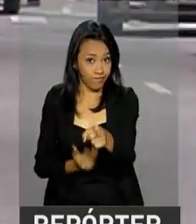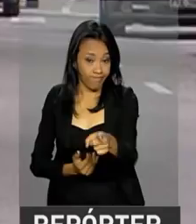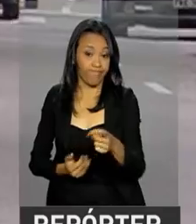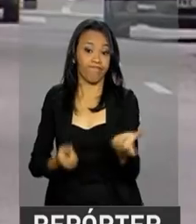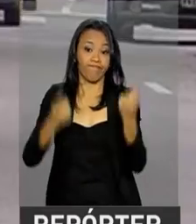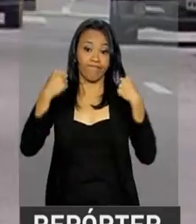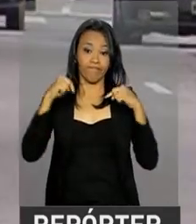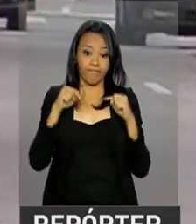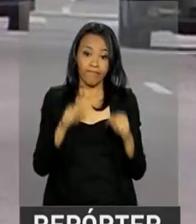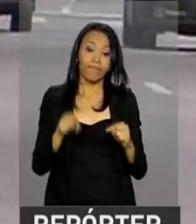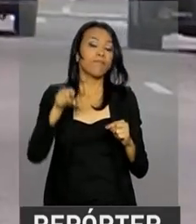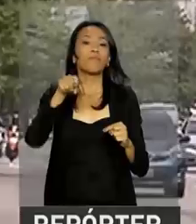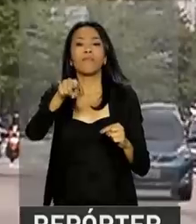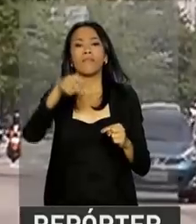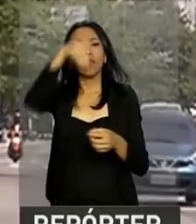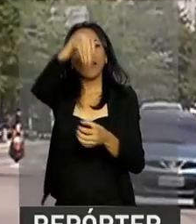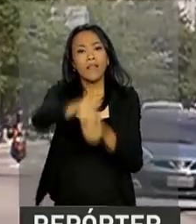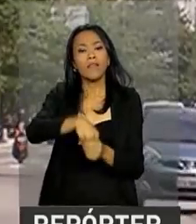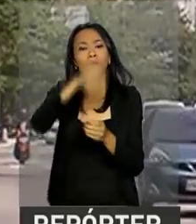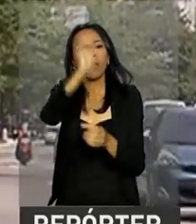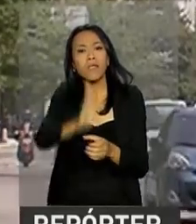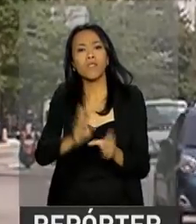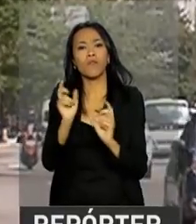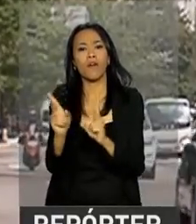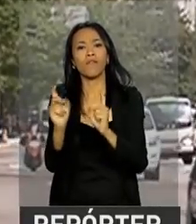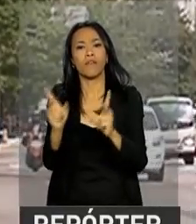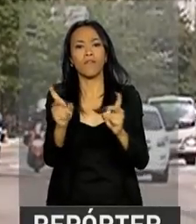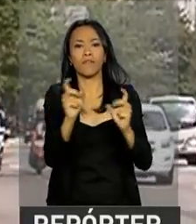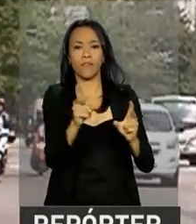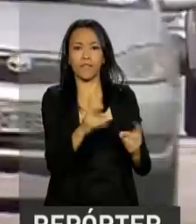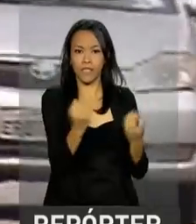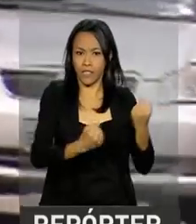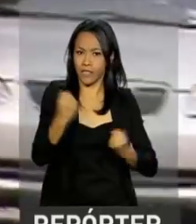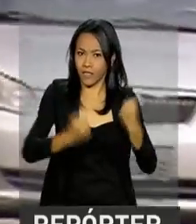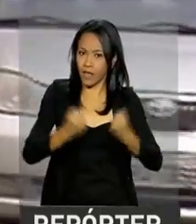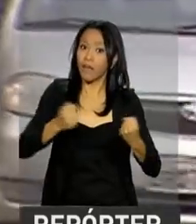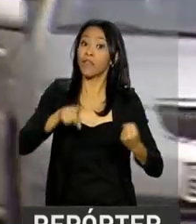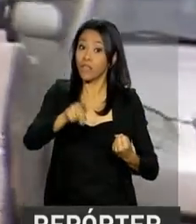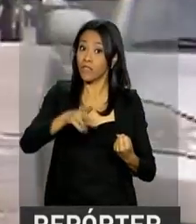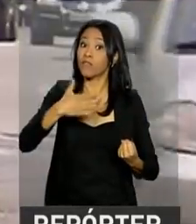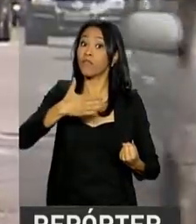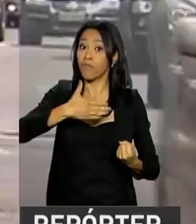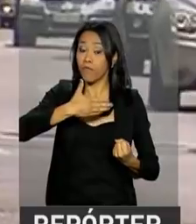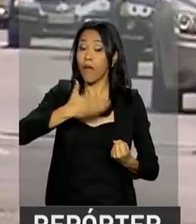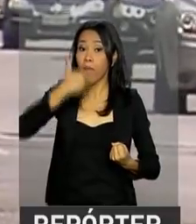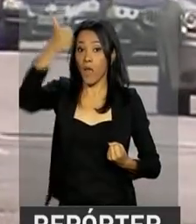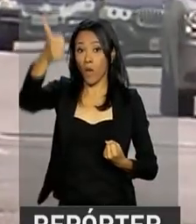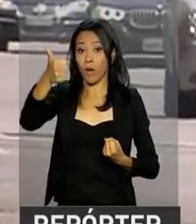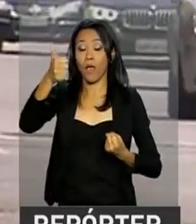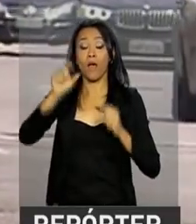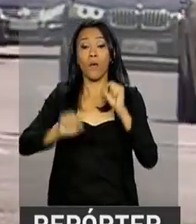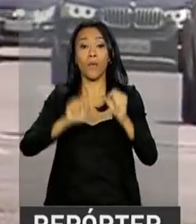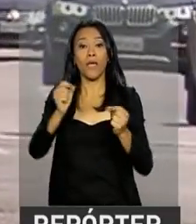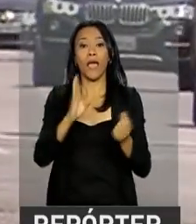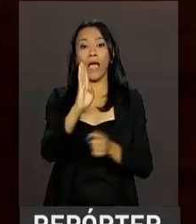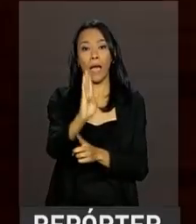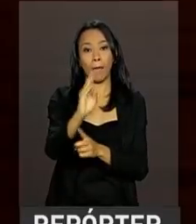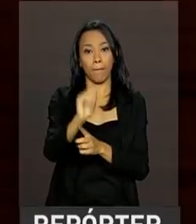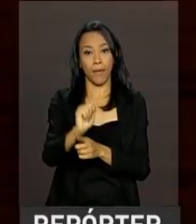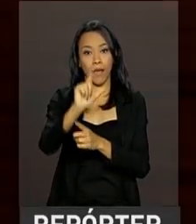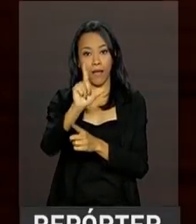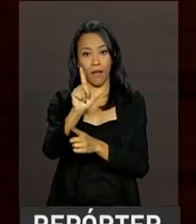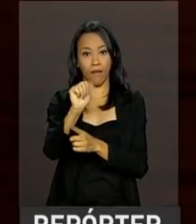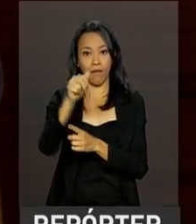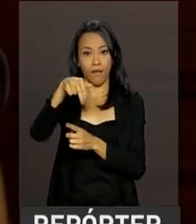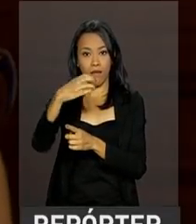setor automotivo no mercado externo vai contribuir significativamente para o superávit da balança comercial brasileira este ano a